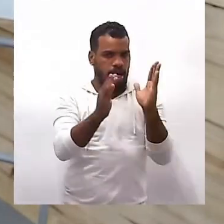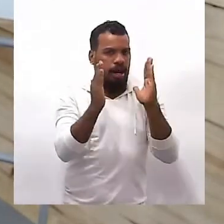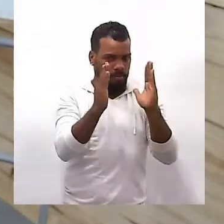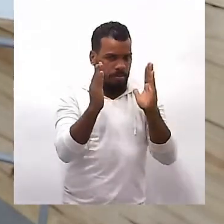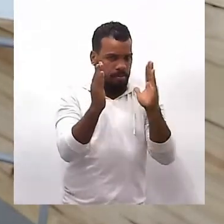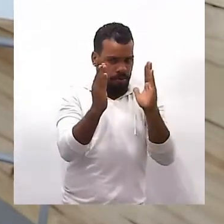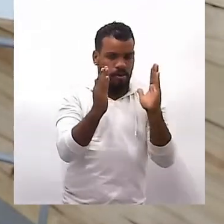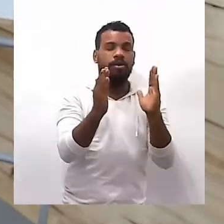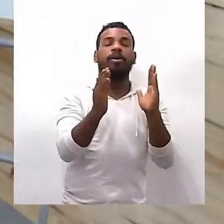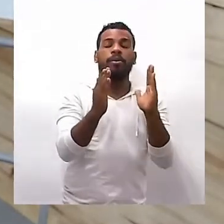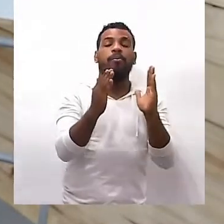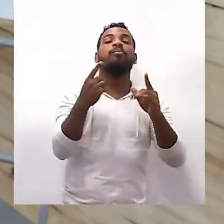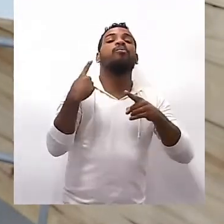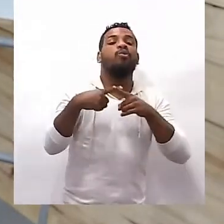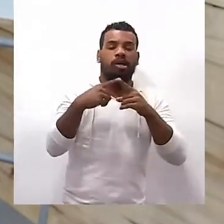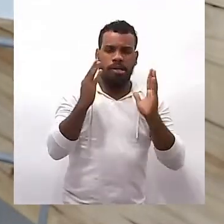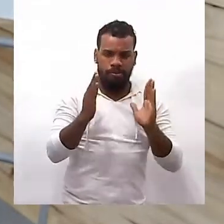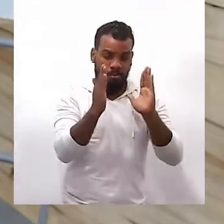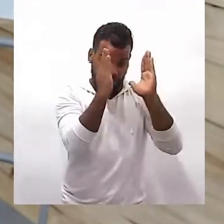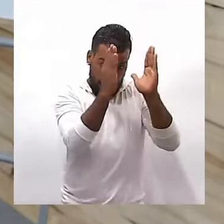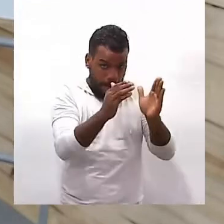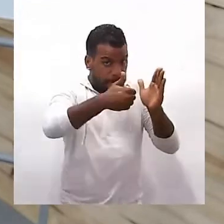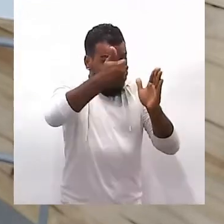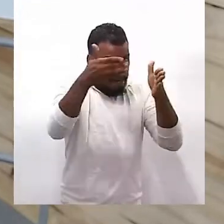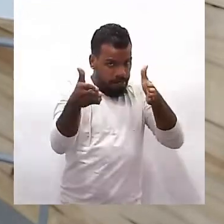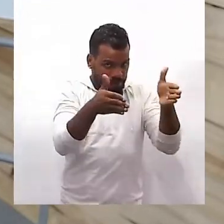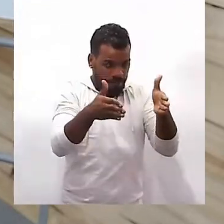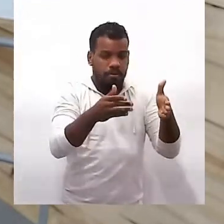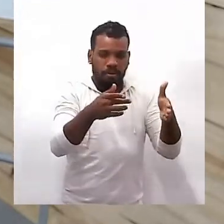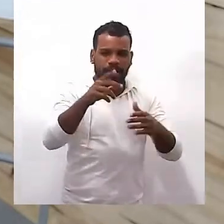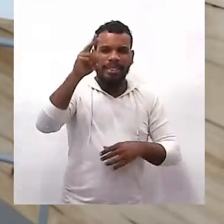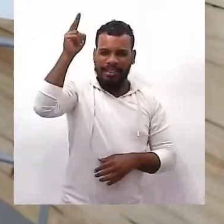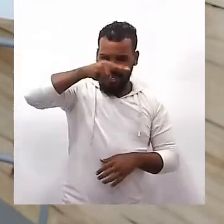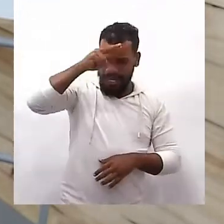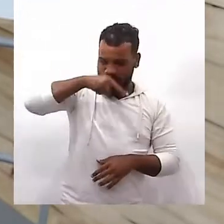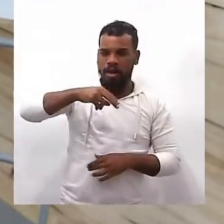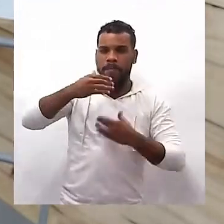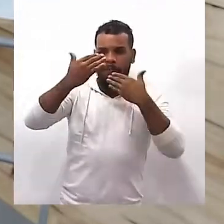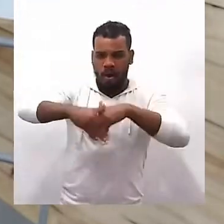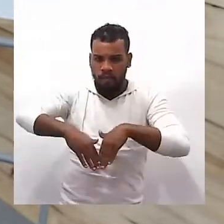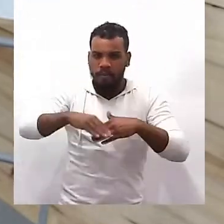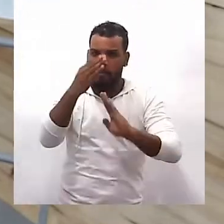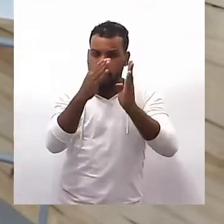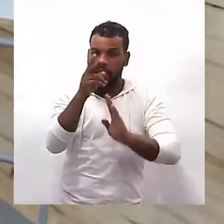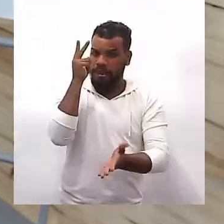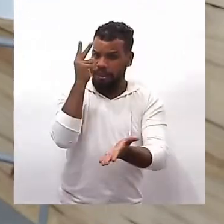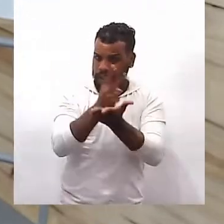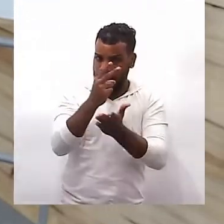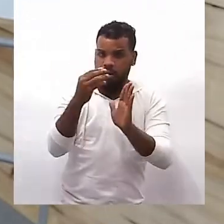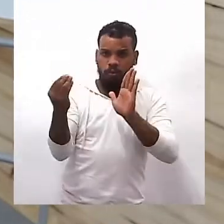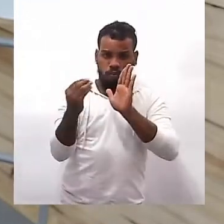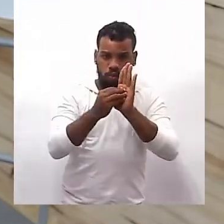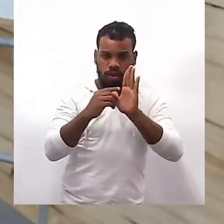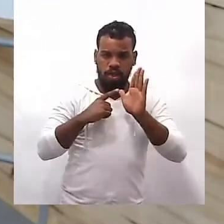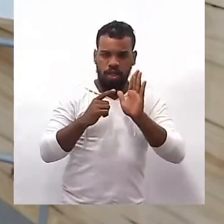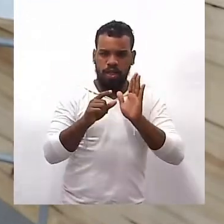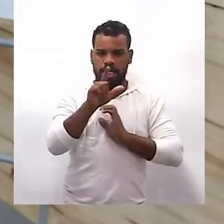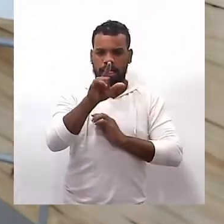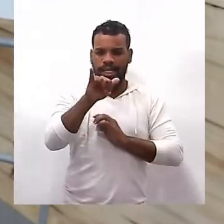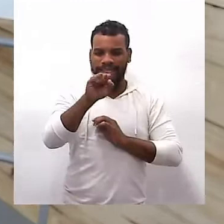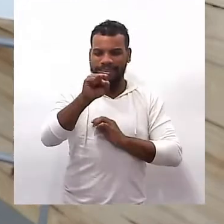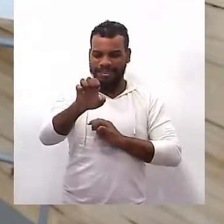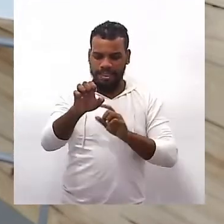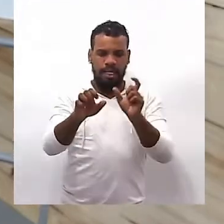Glicólise. Porque o que acontece? Lembrem que em questões de biologia, toda vez que você pega o sufixo